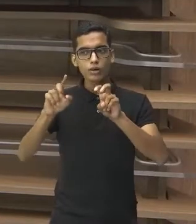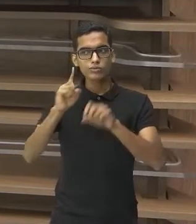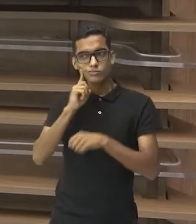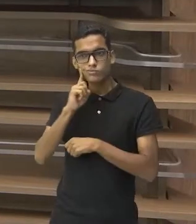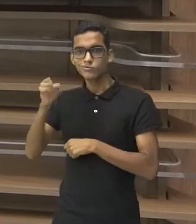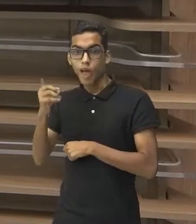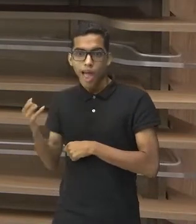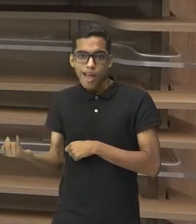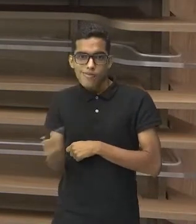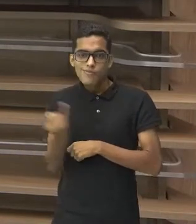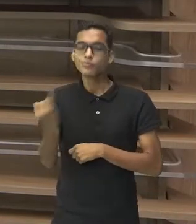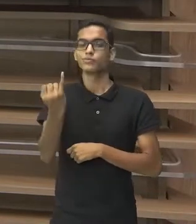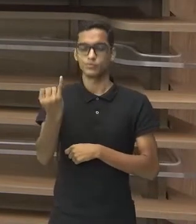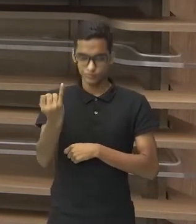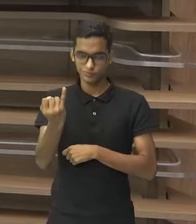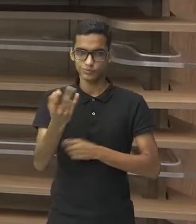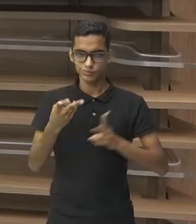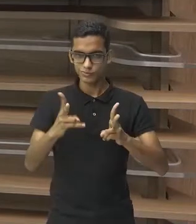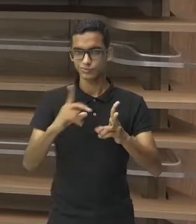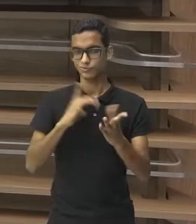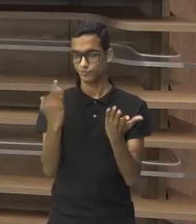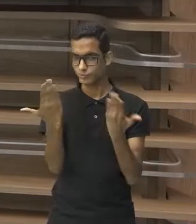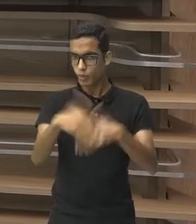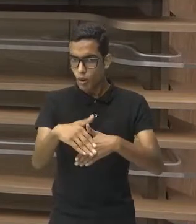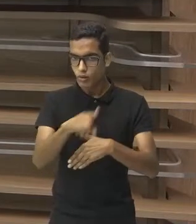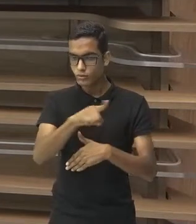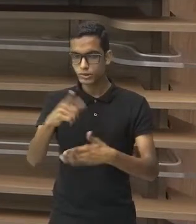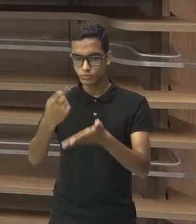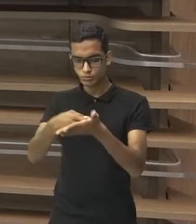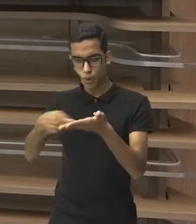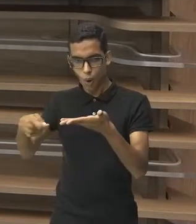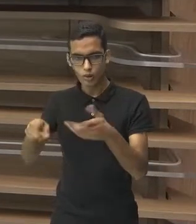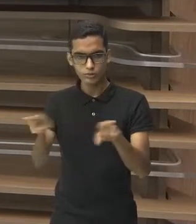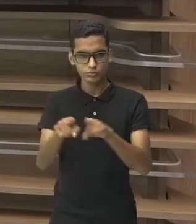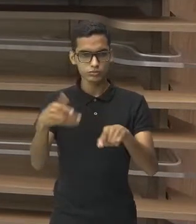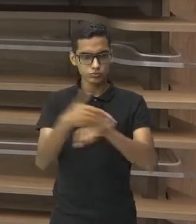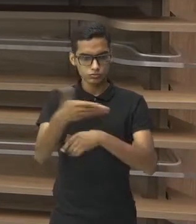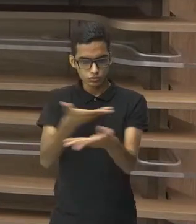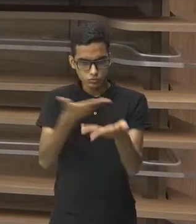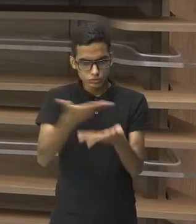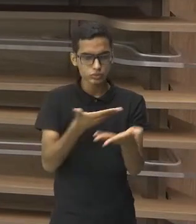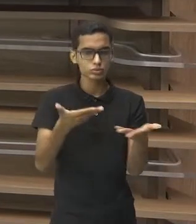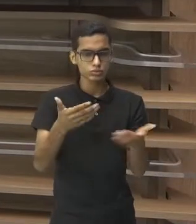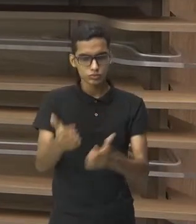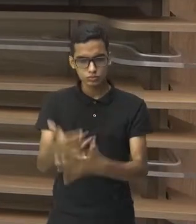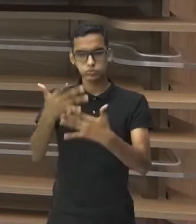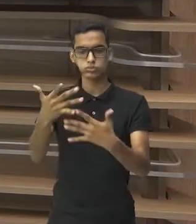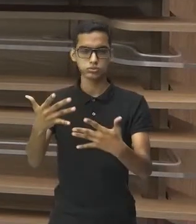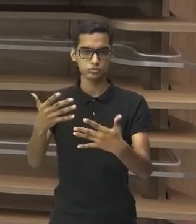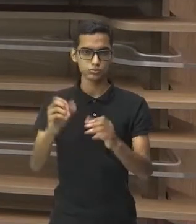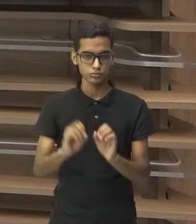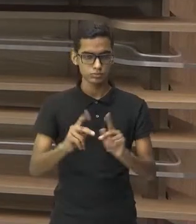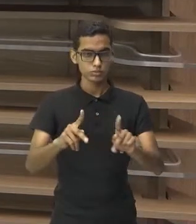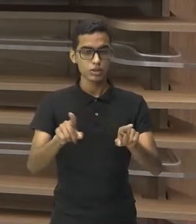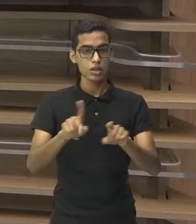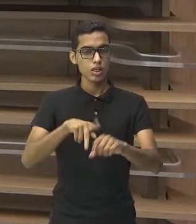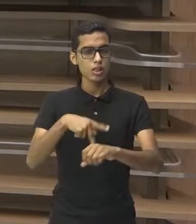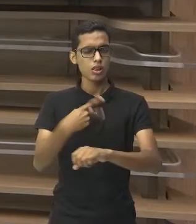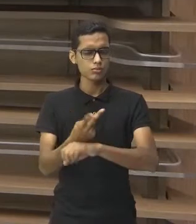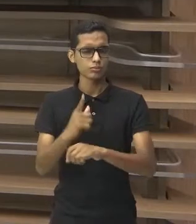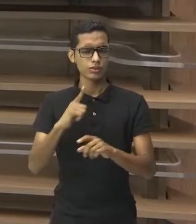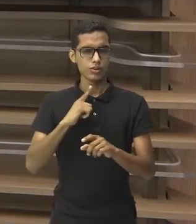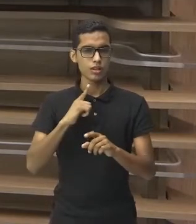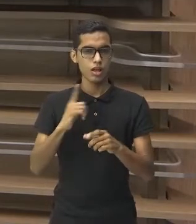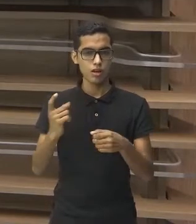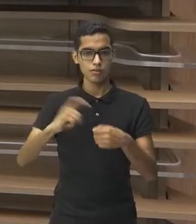cai na maioria dos certames, e eu quero que vocês façam anotações, participem e interajam com a gente na interatividade, que daqui a pouco a gente vai